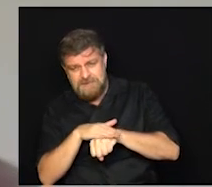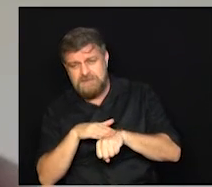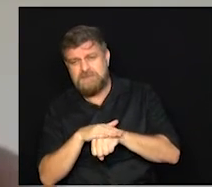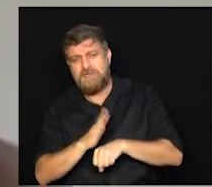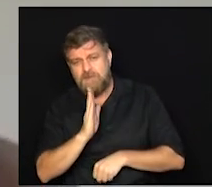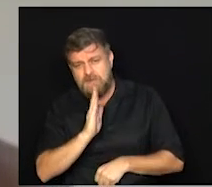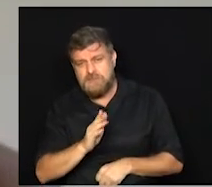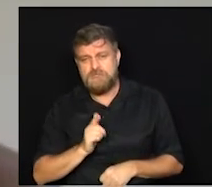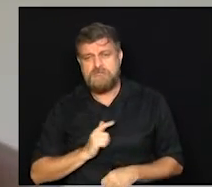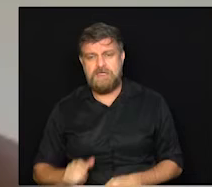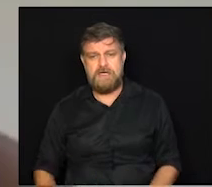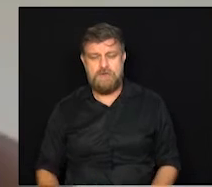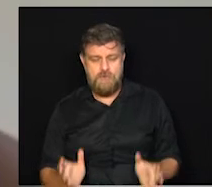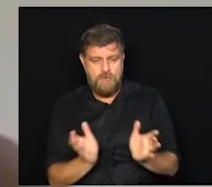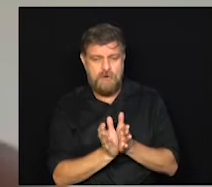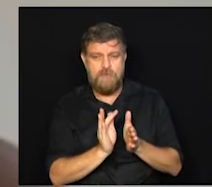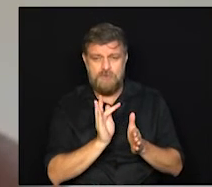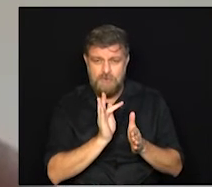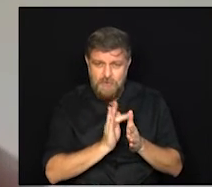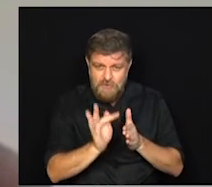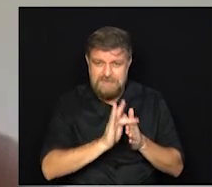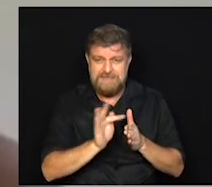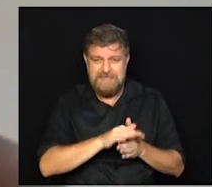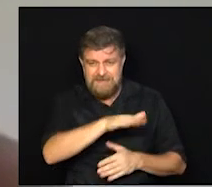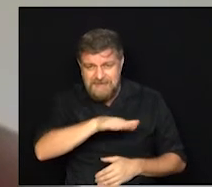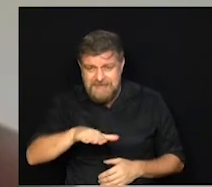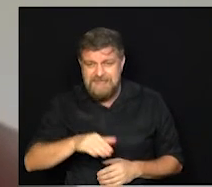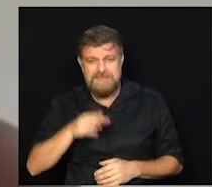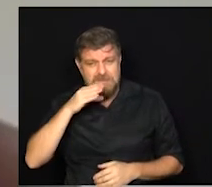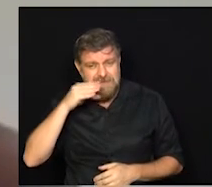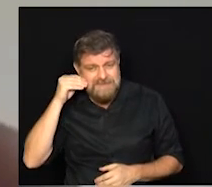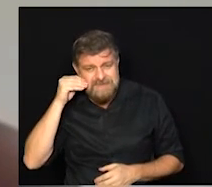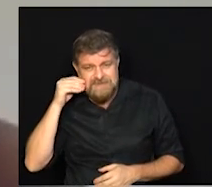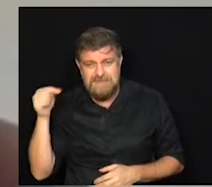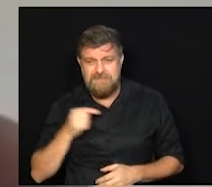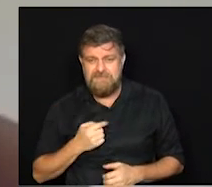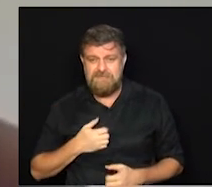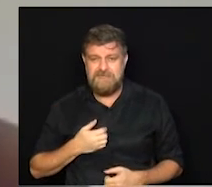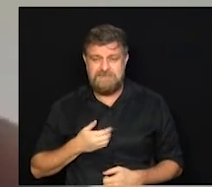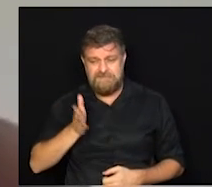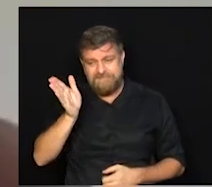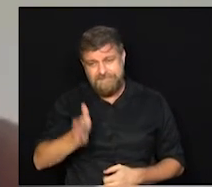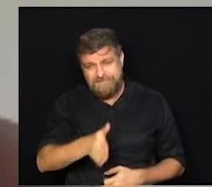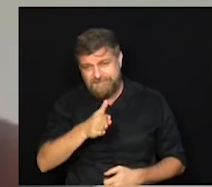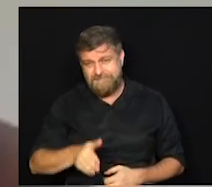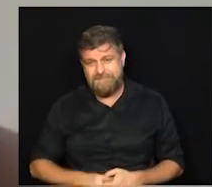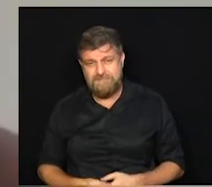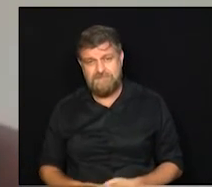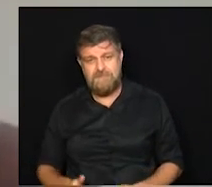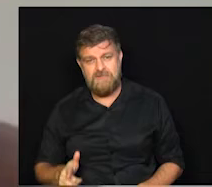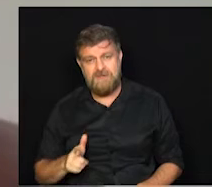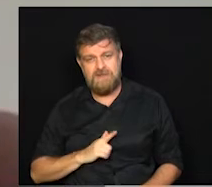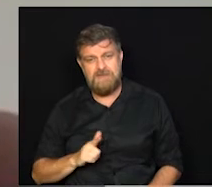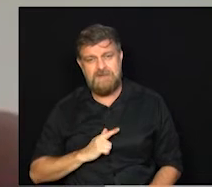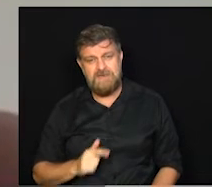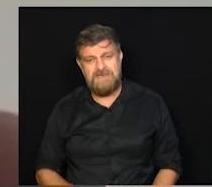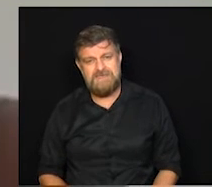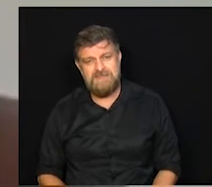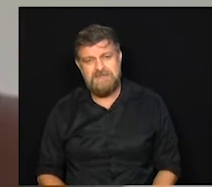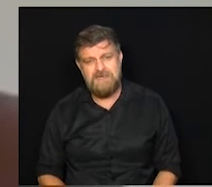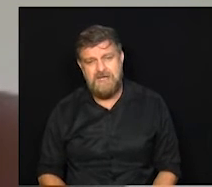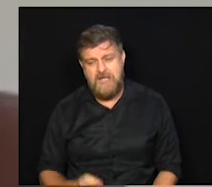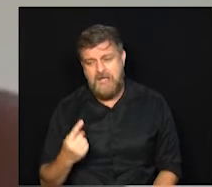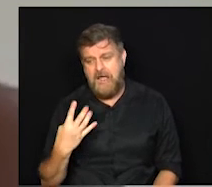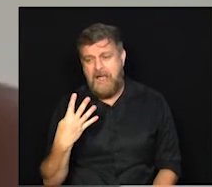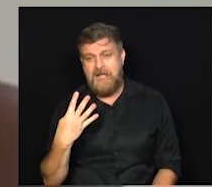o CMDCA, com várias secretarias, e não foi possível a continuidade, porque ele era pago por 13 ou 14